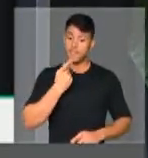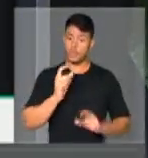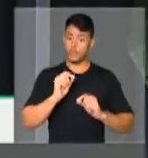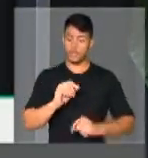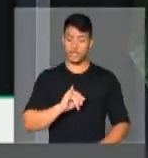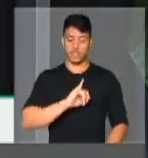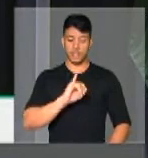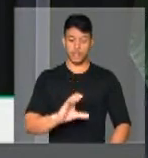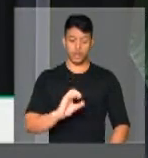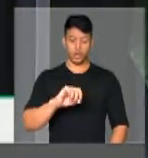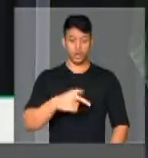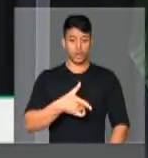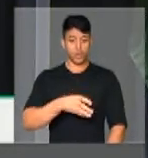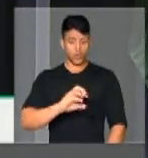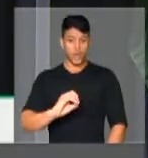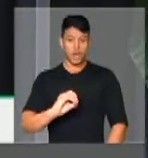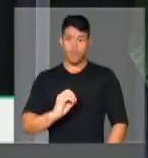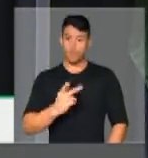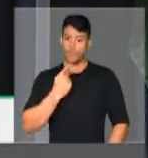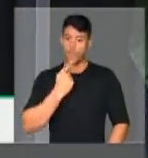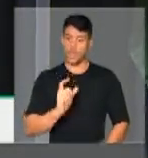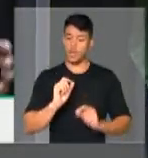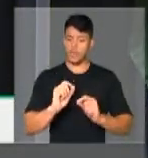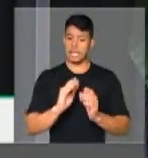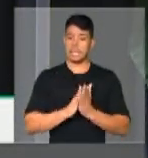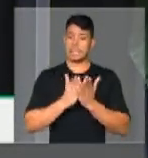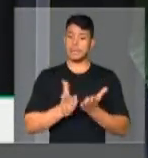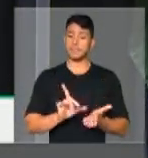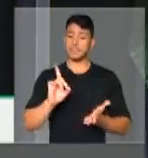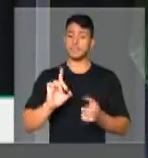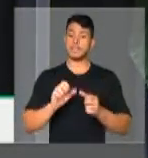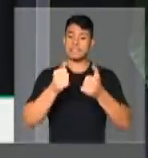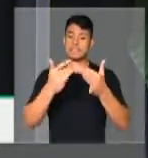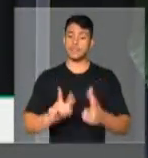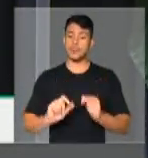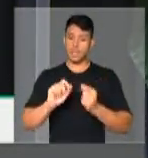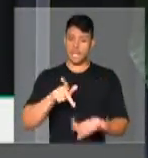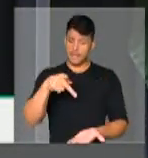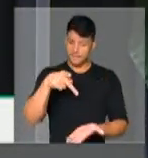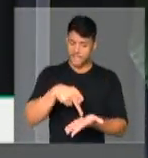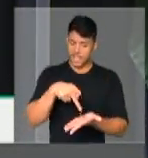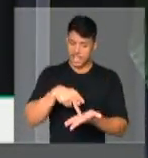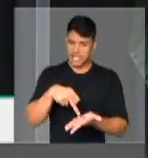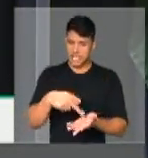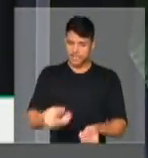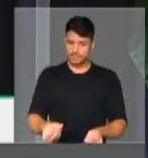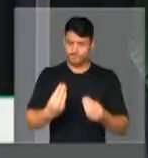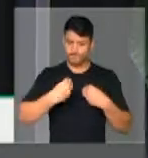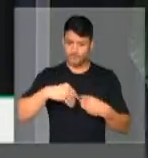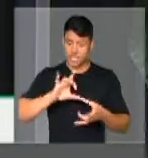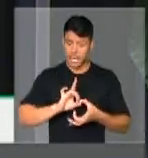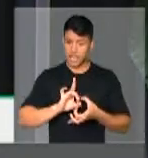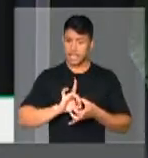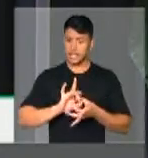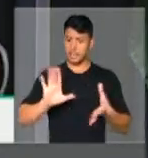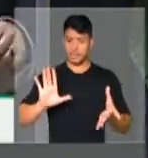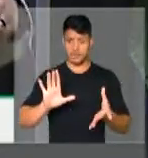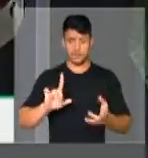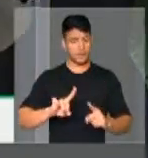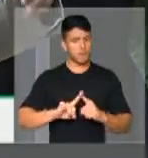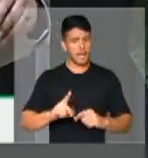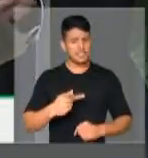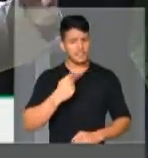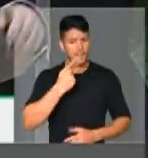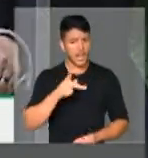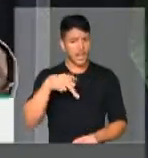João, que diz que lá na Bíblia, no Novo Testamento, a verdade liberta. Ora, dizer que a verdade liberta e falar